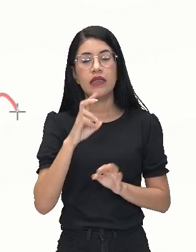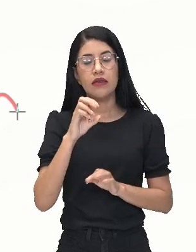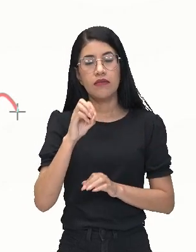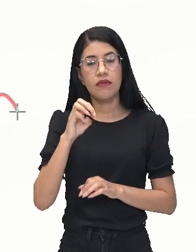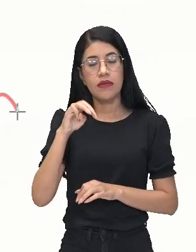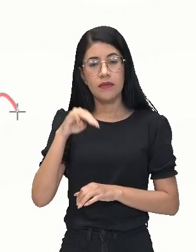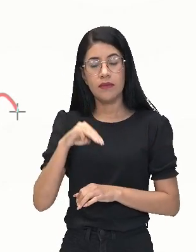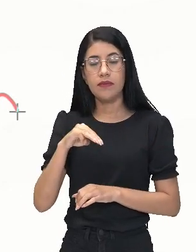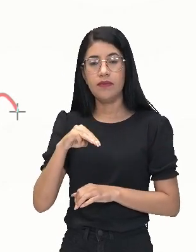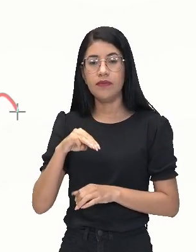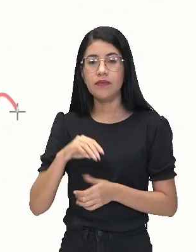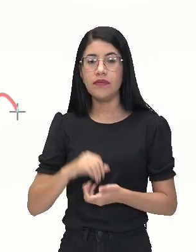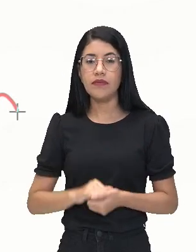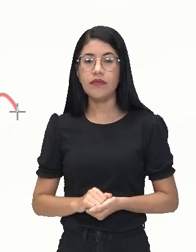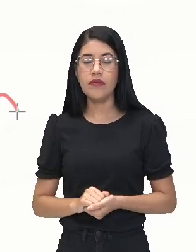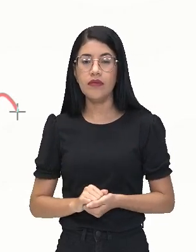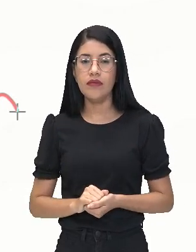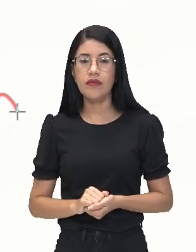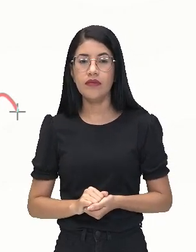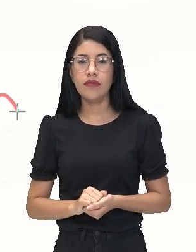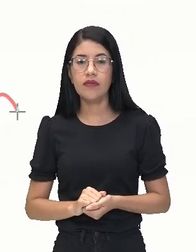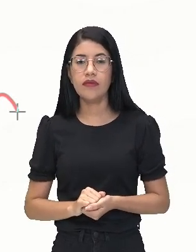essa escala,